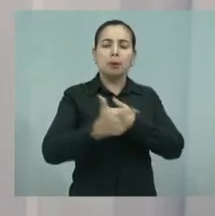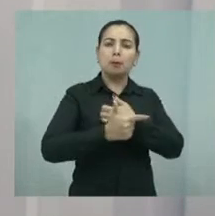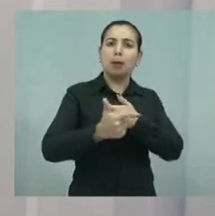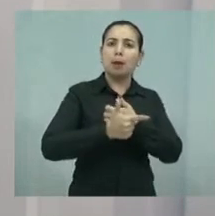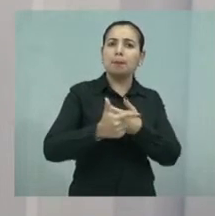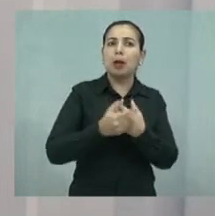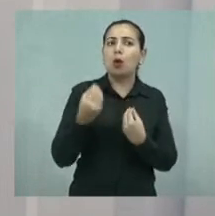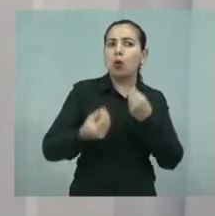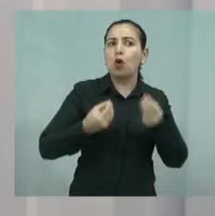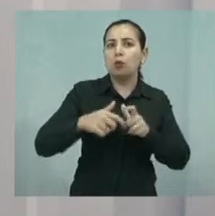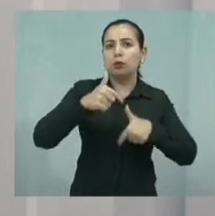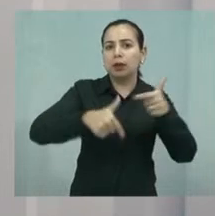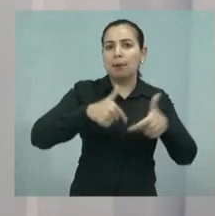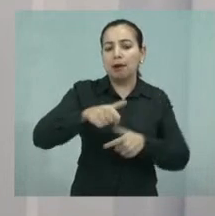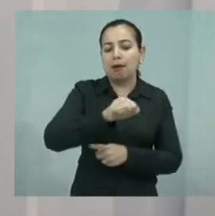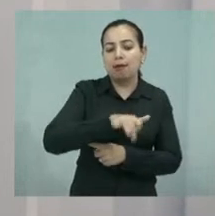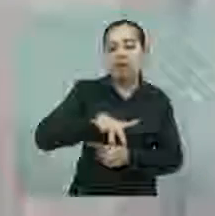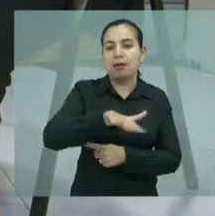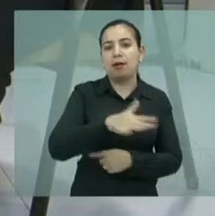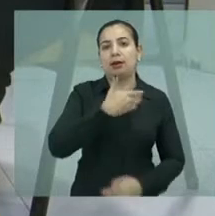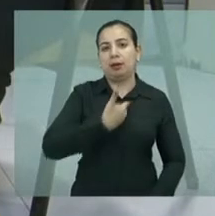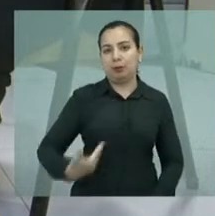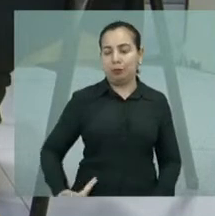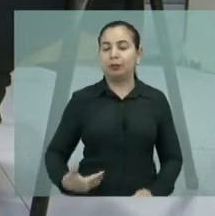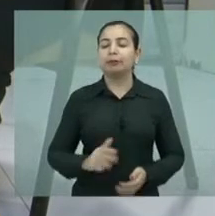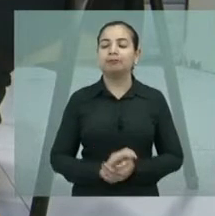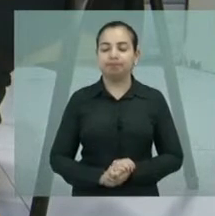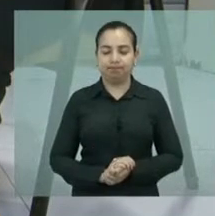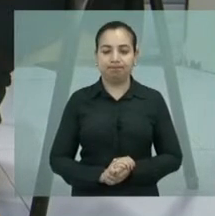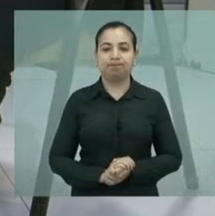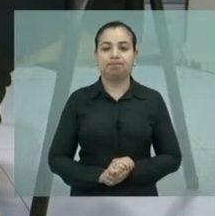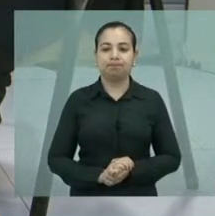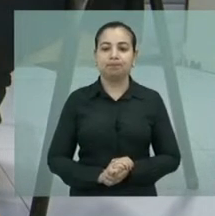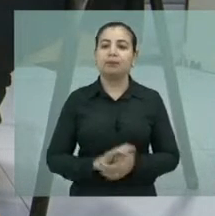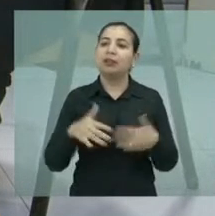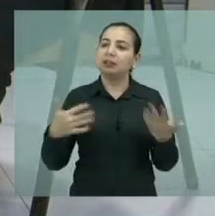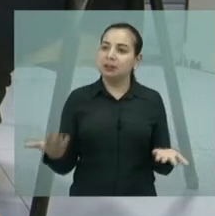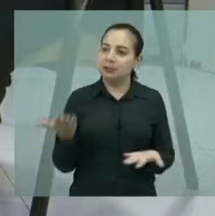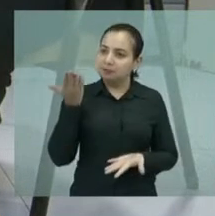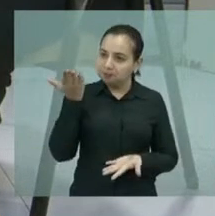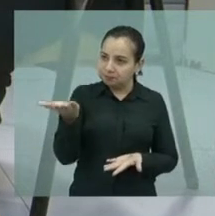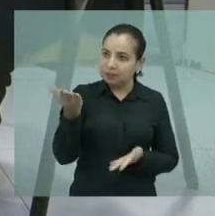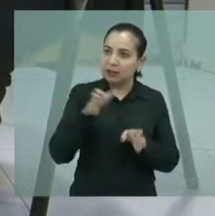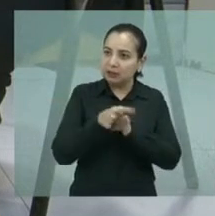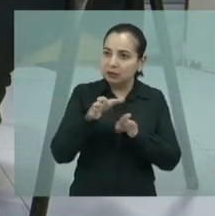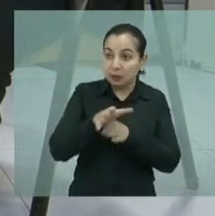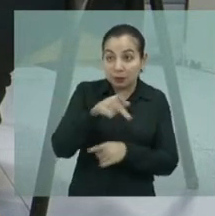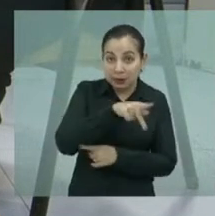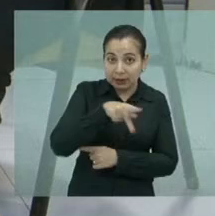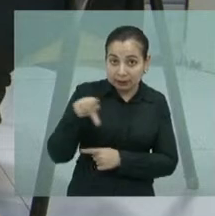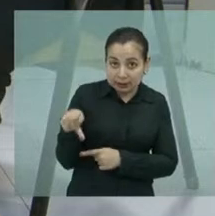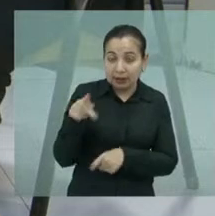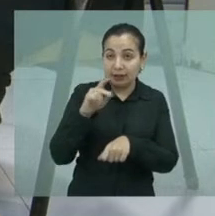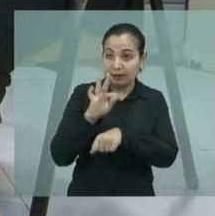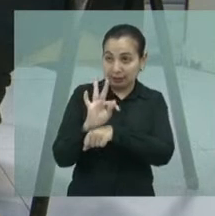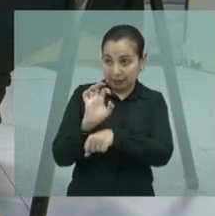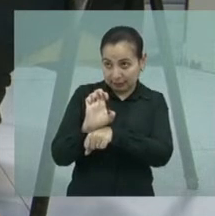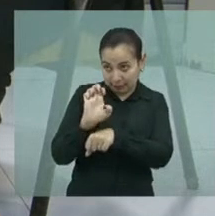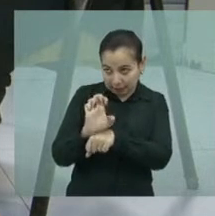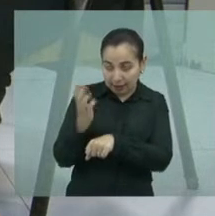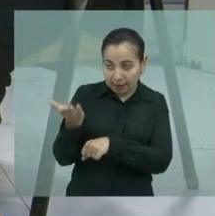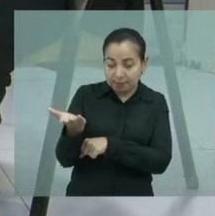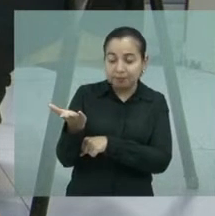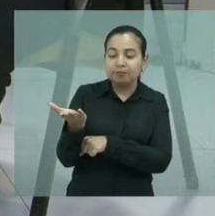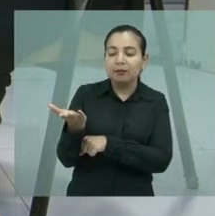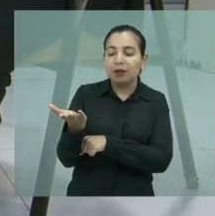dentro da administração pública. Muito bem. Dr. Juracy Muniz, assessor da presidência do TCE, eu